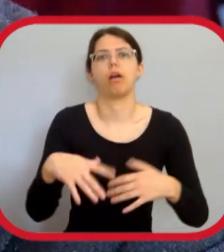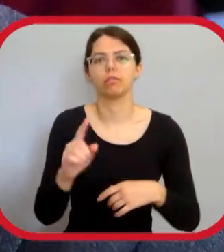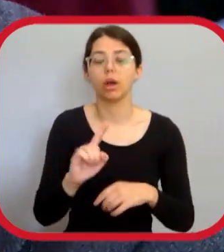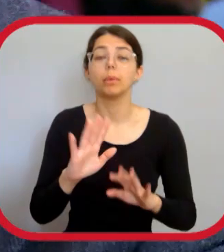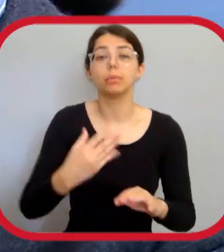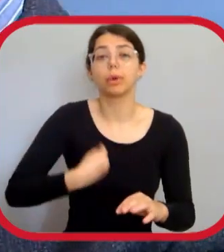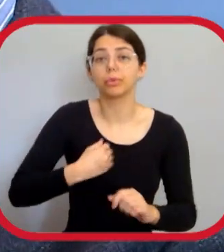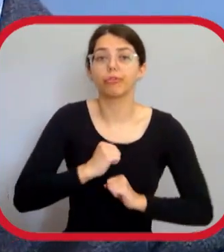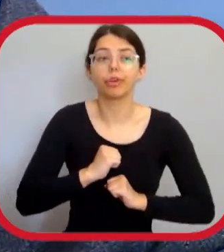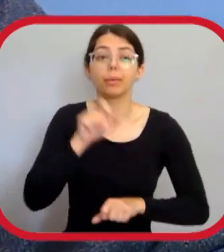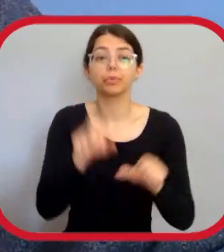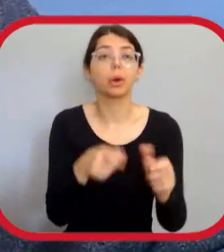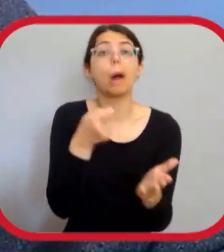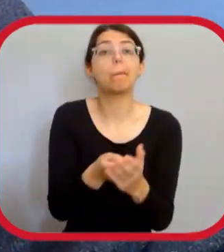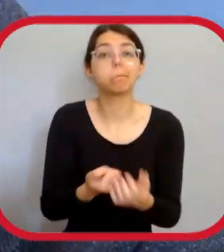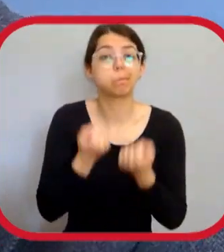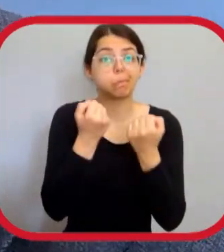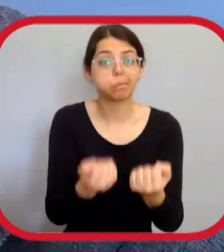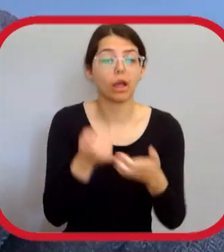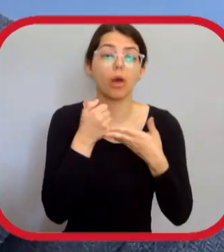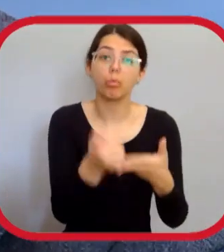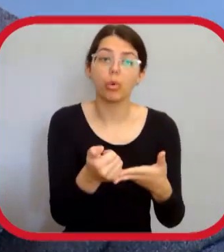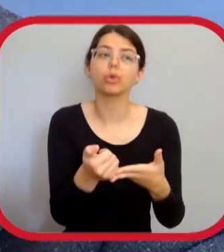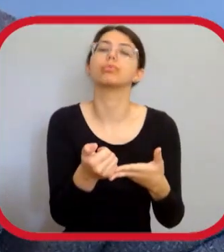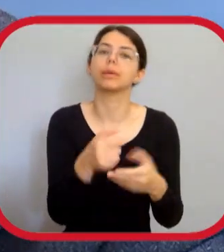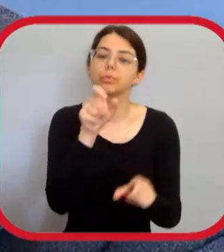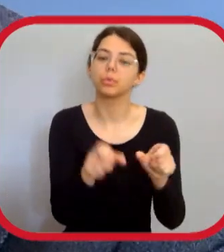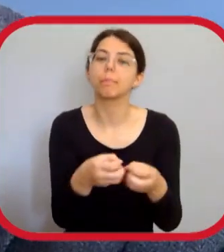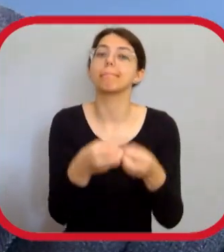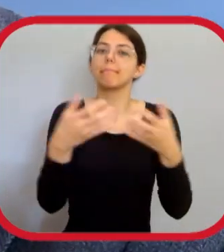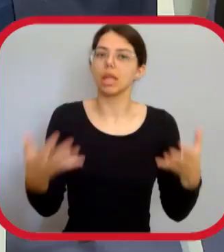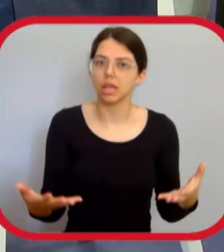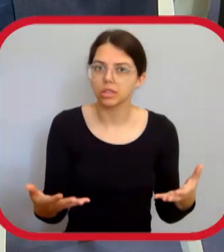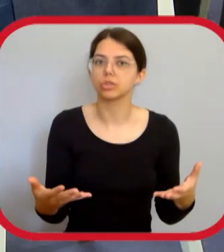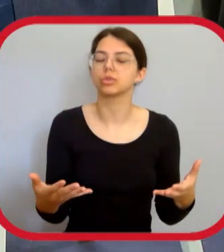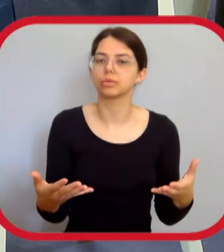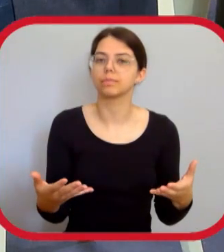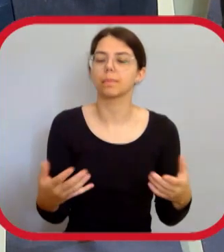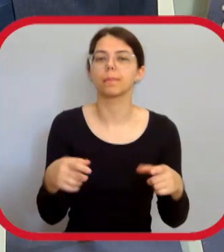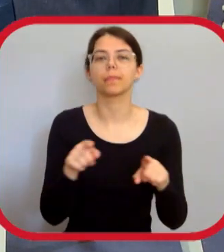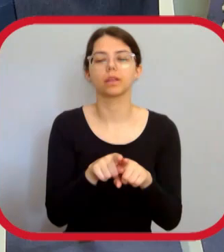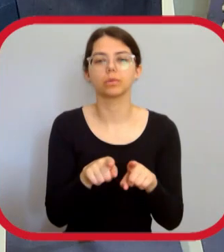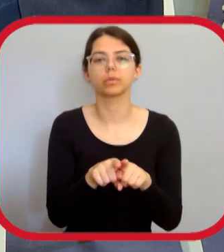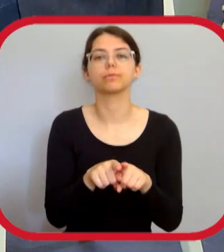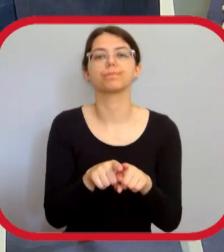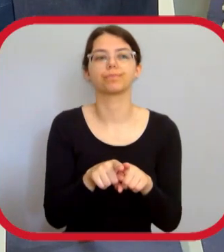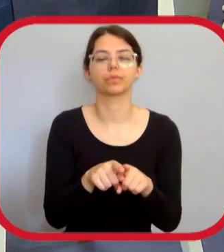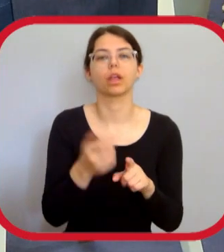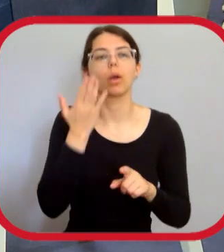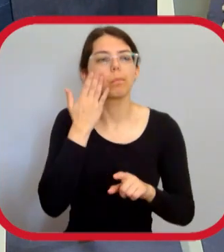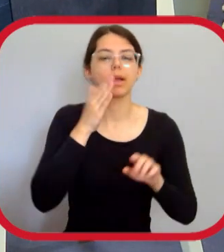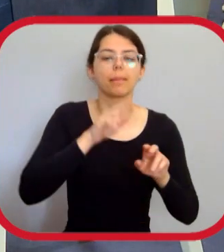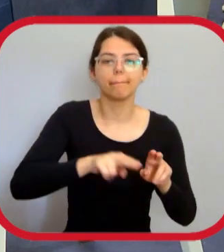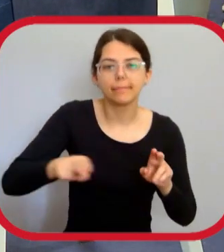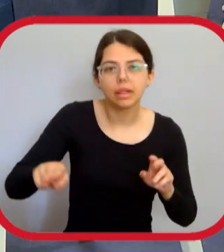preocupação é com aqueles que não podem. E o apoio terá que ser mais extensivo não é só a questão, e falou-se aqui na questão